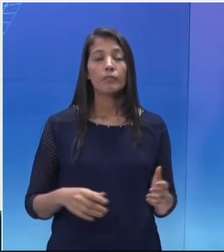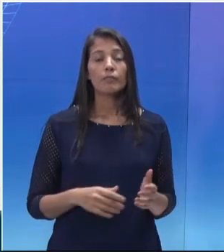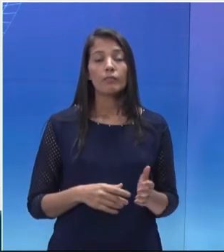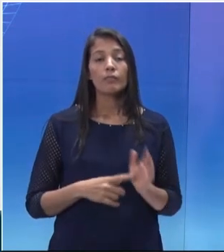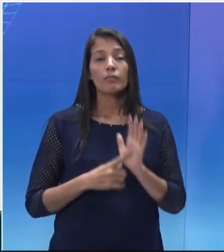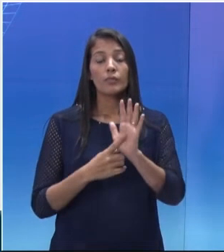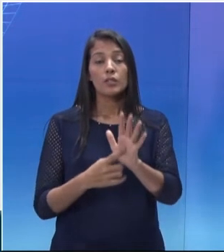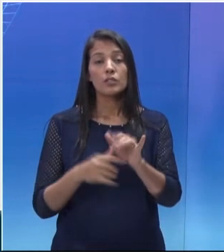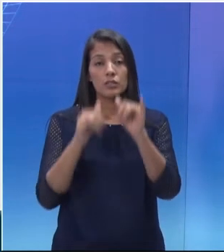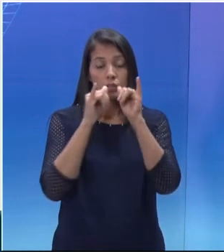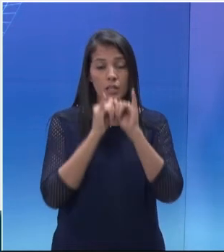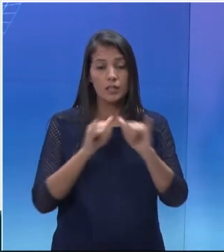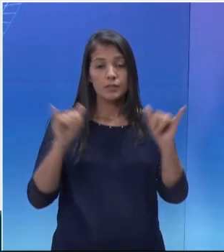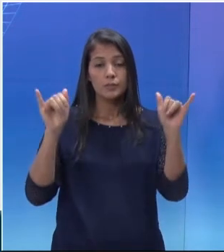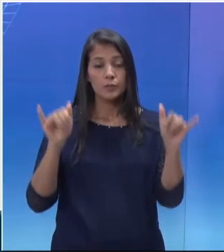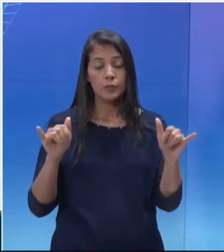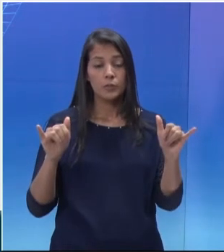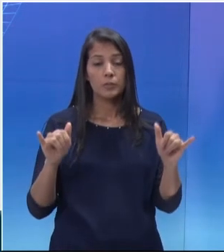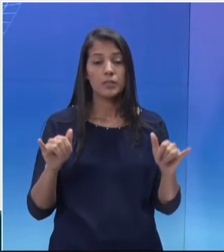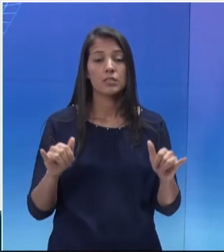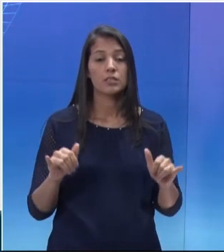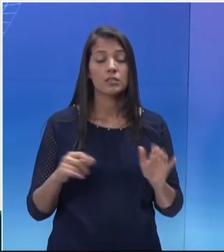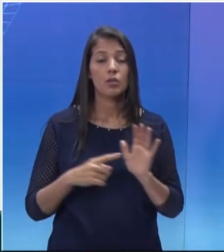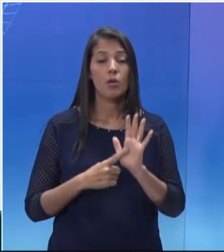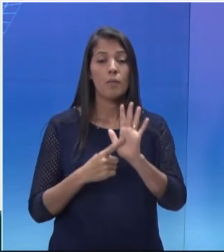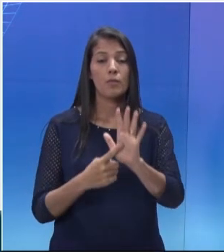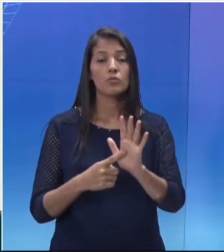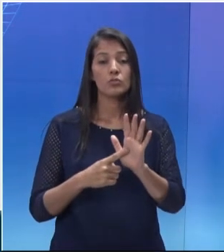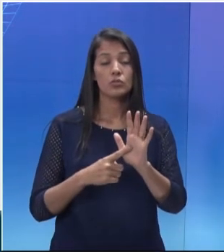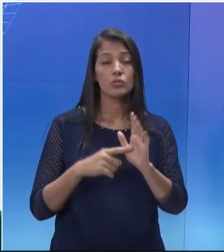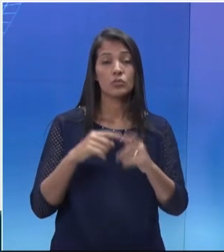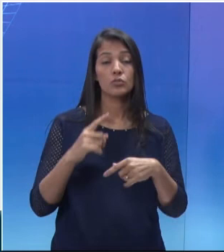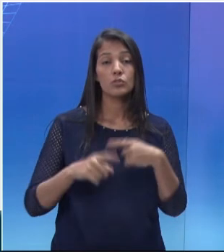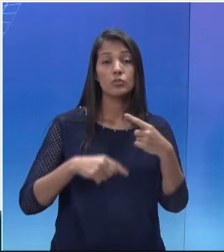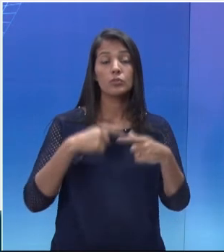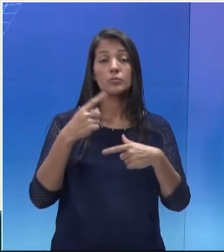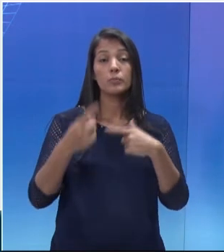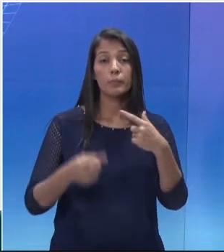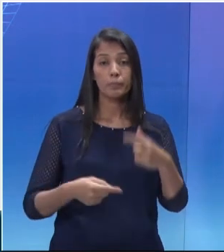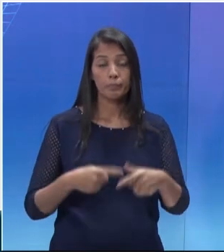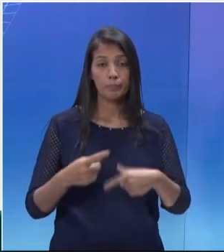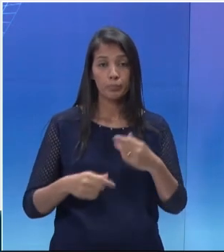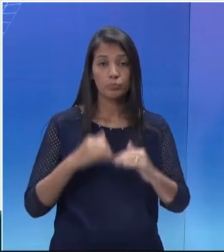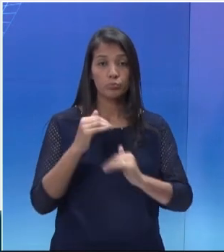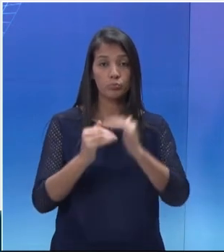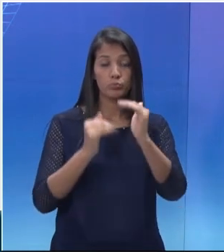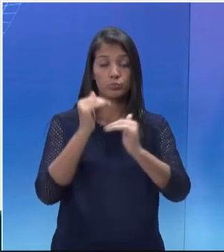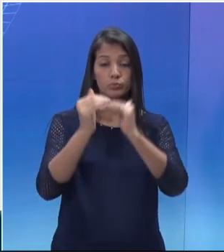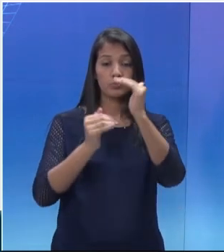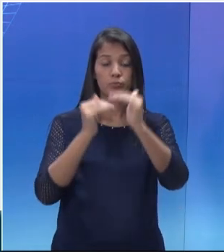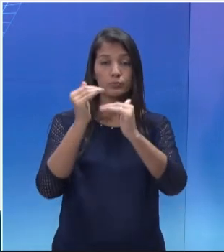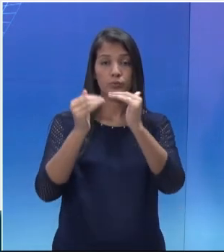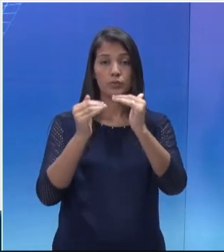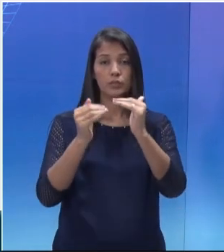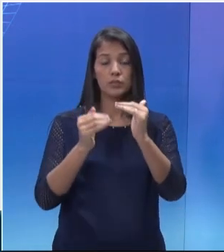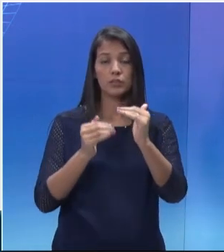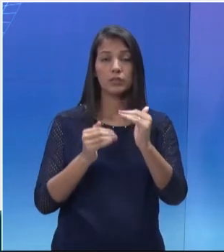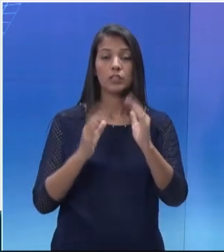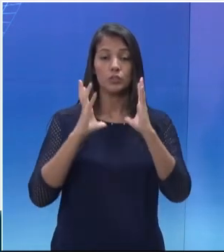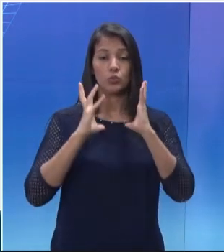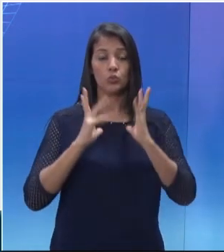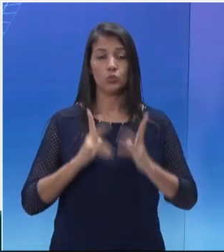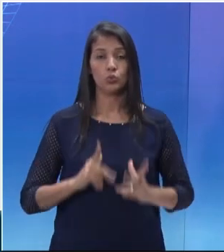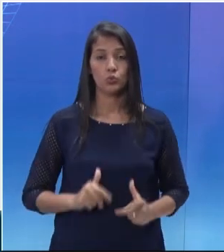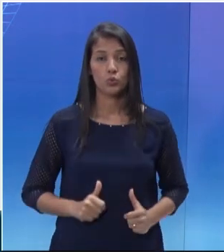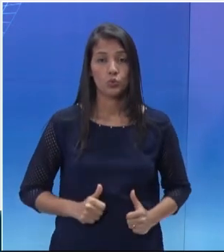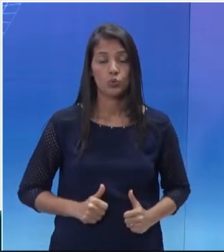do enunciado. Continuando. Na segunda parte, a questão diz o seguinte, que após a síntese do ácido